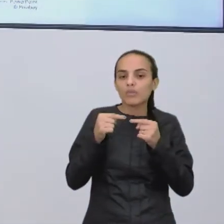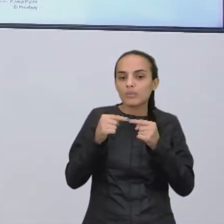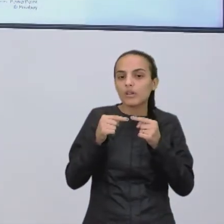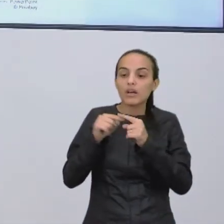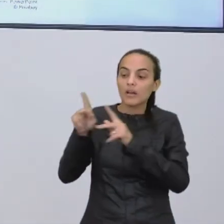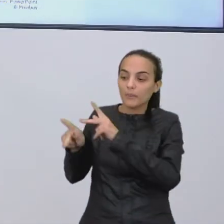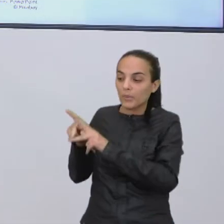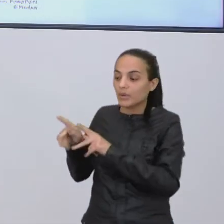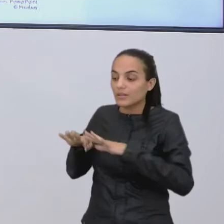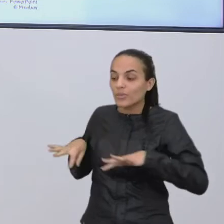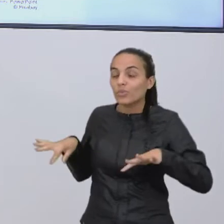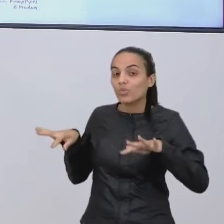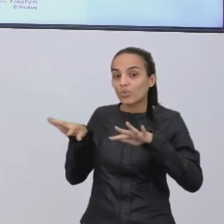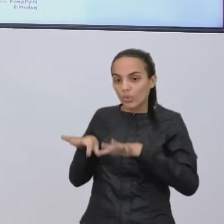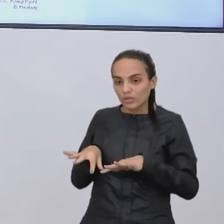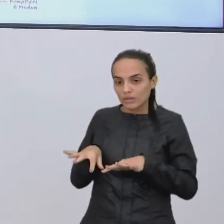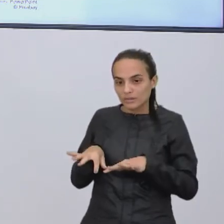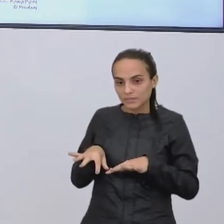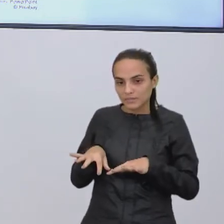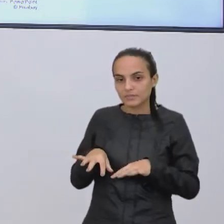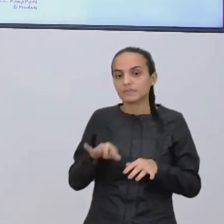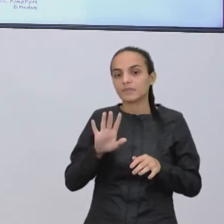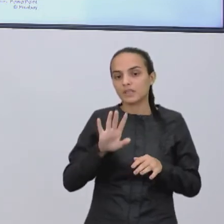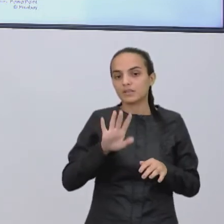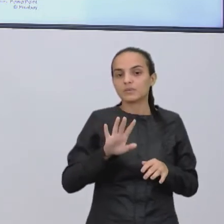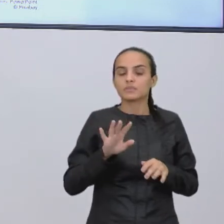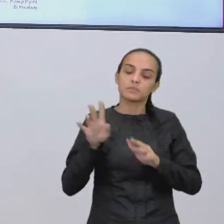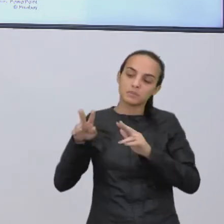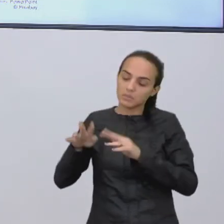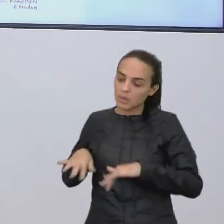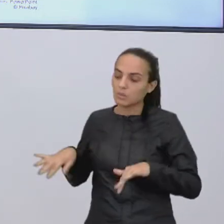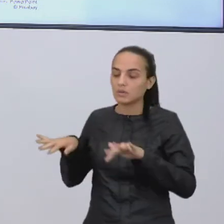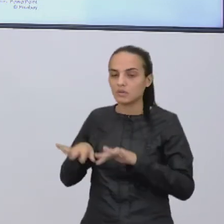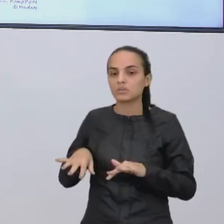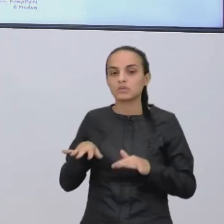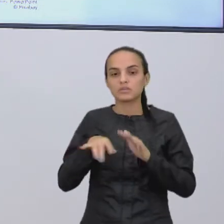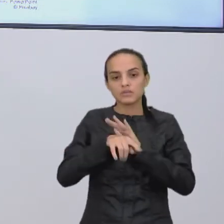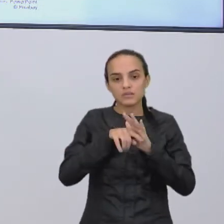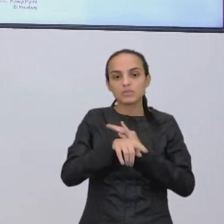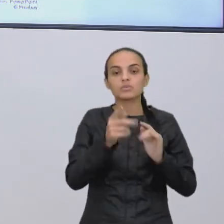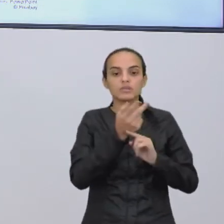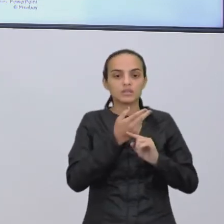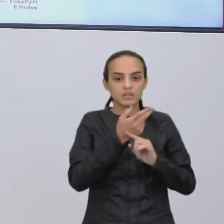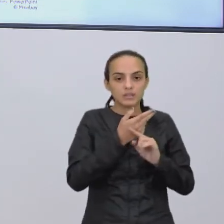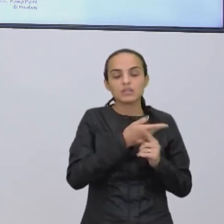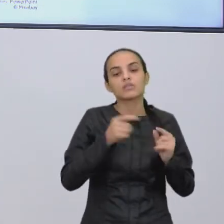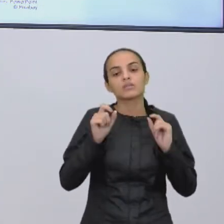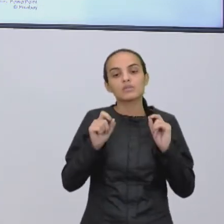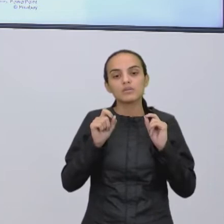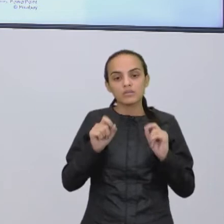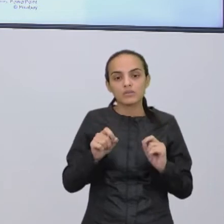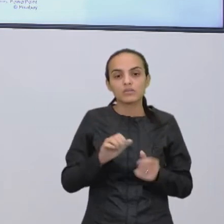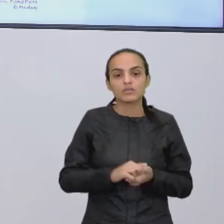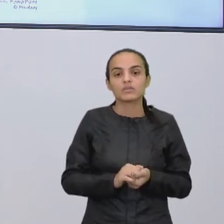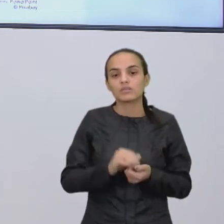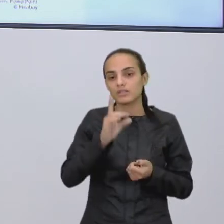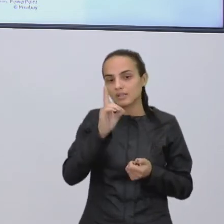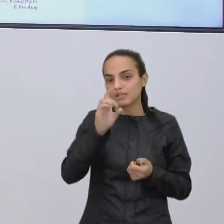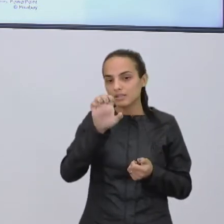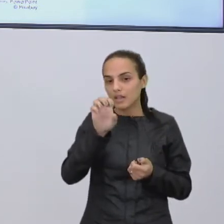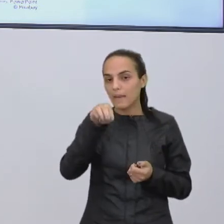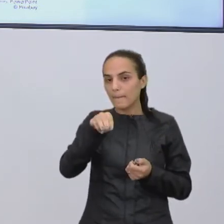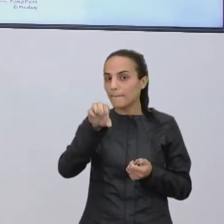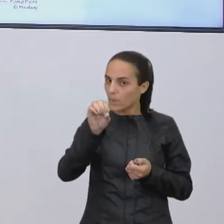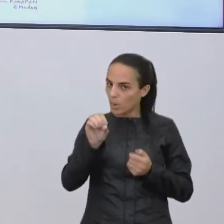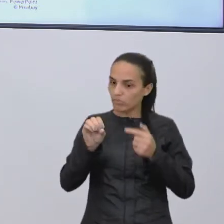à população, tudo bem? Tá? Então, o objeto, a população do estudo do censo, o que é? Tá? É o demo,